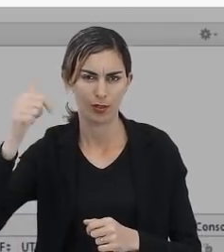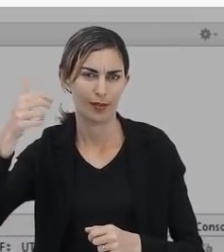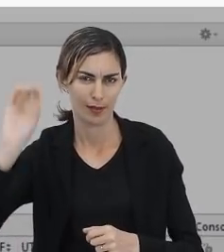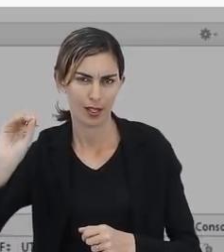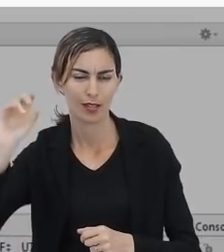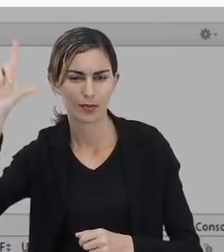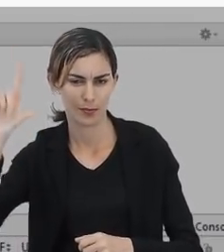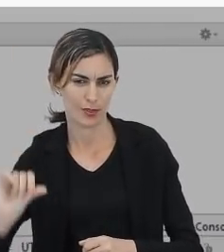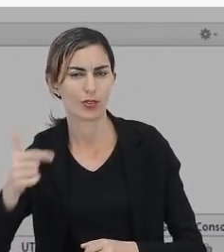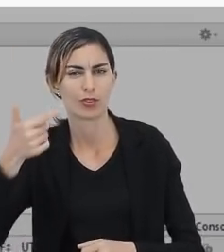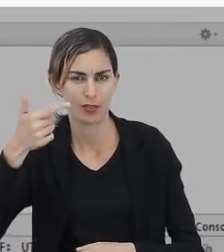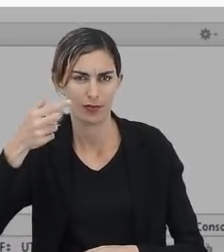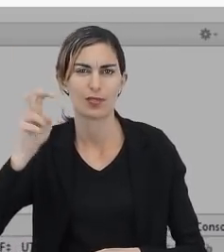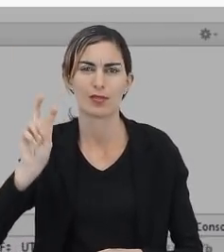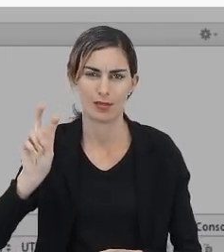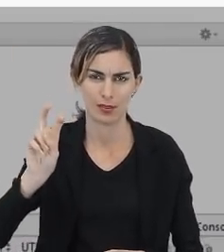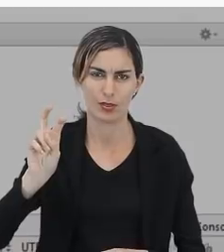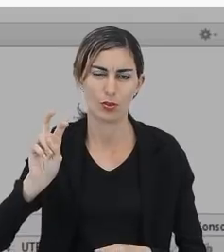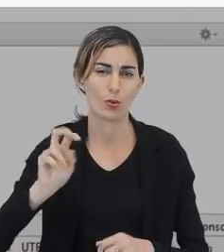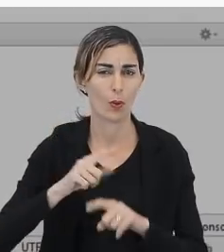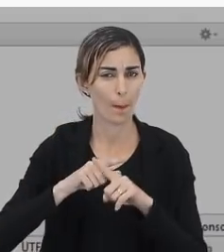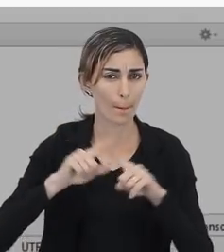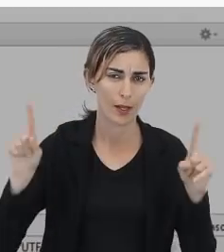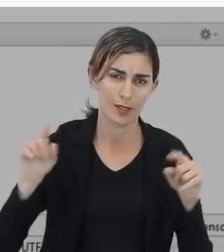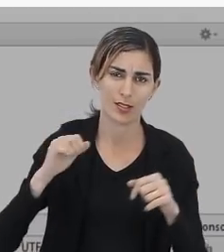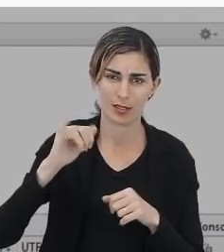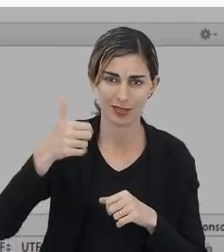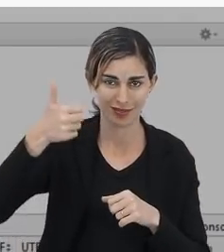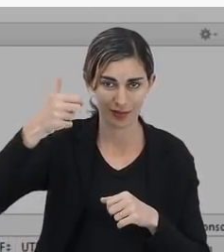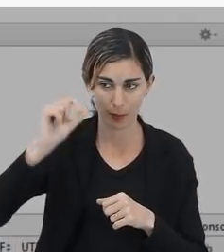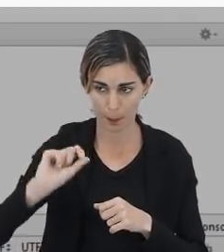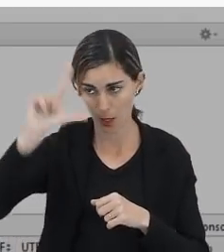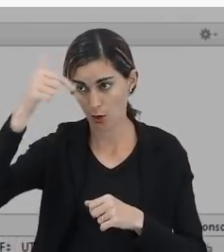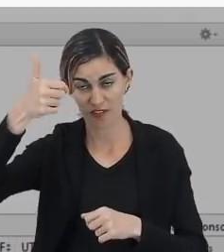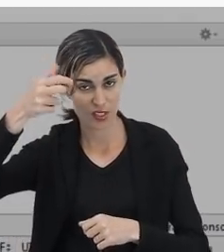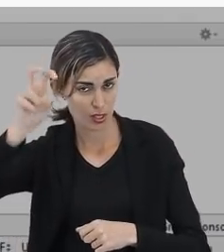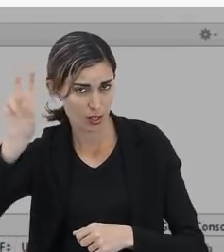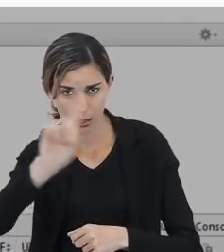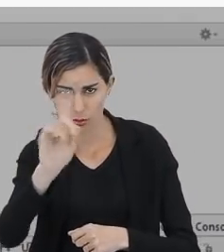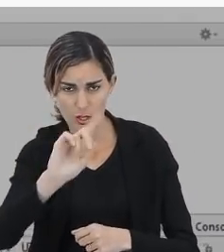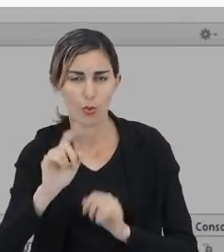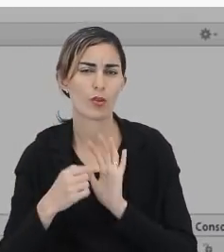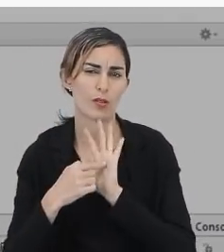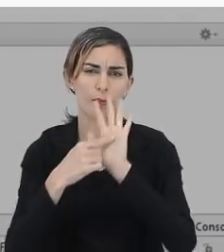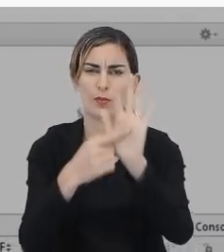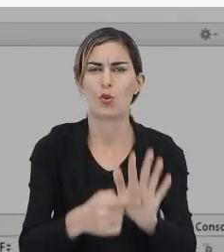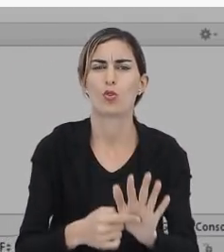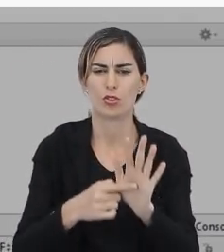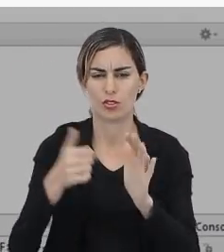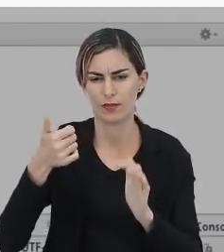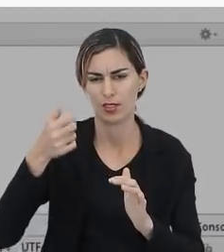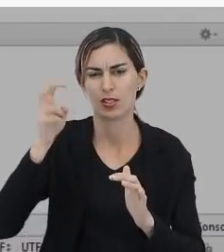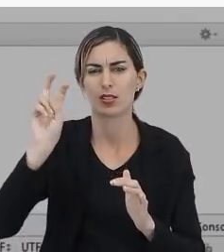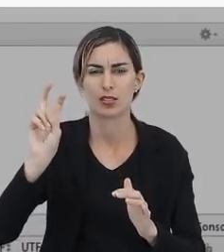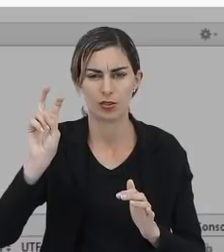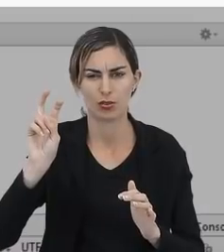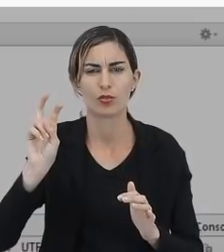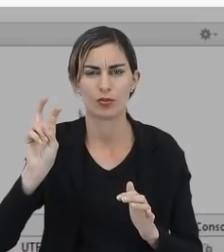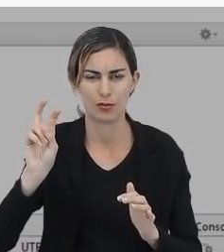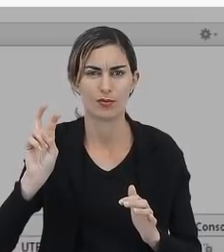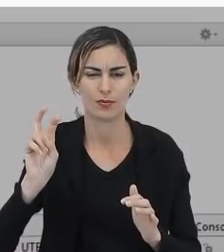e menor que 25. Mas se não for maior que 25, ele exibe maior que